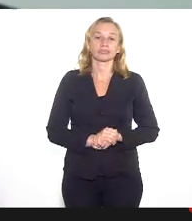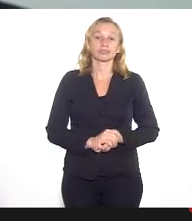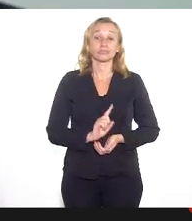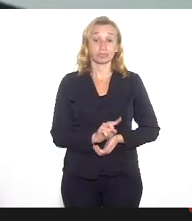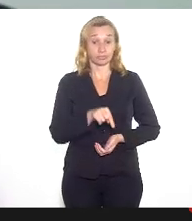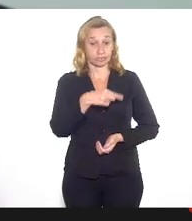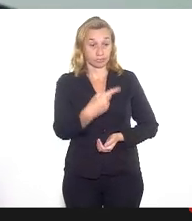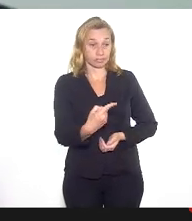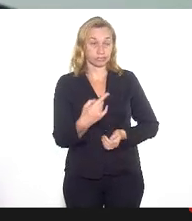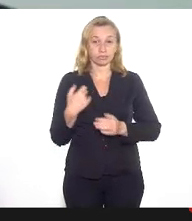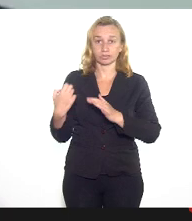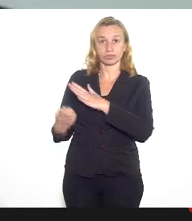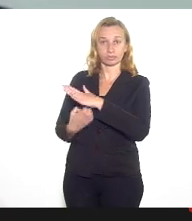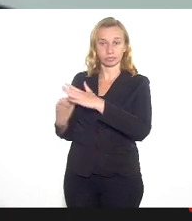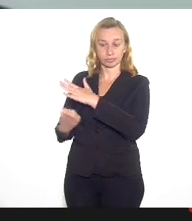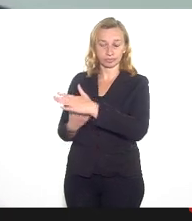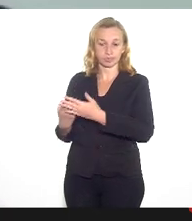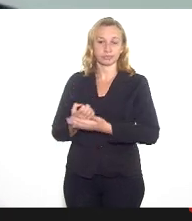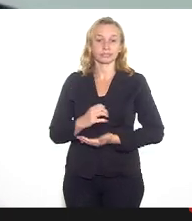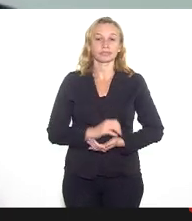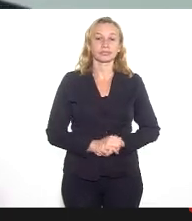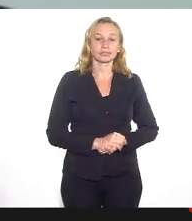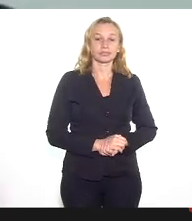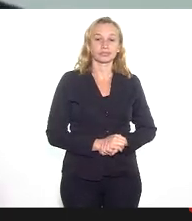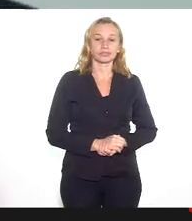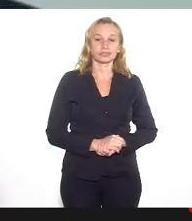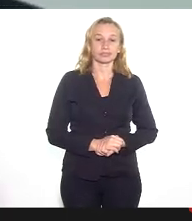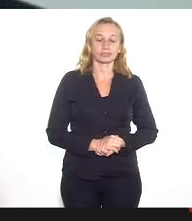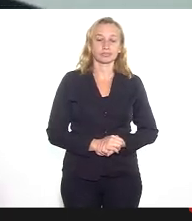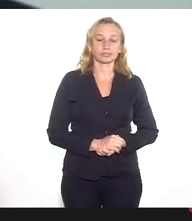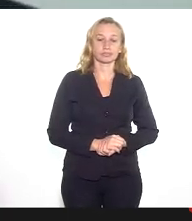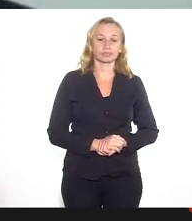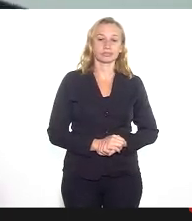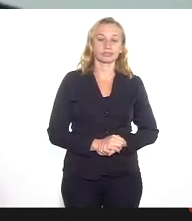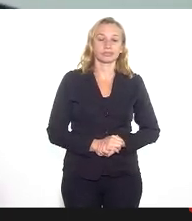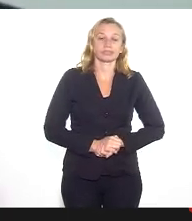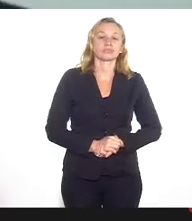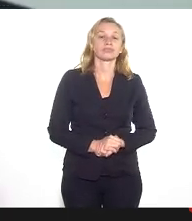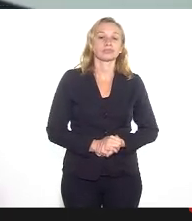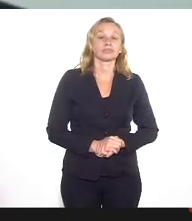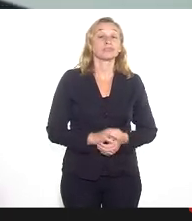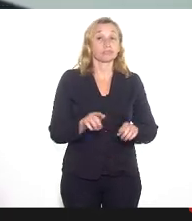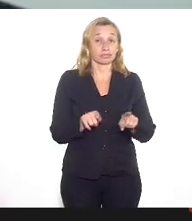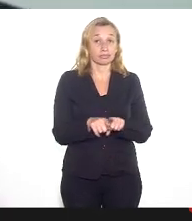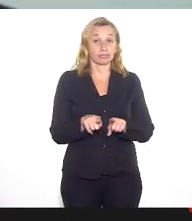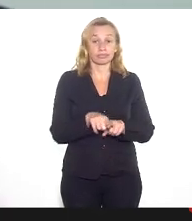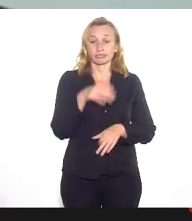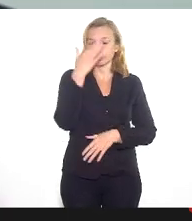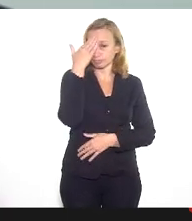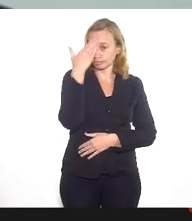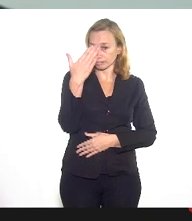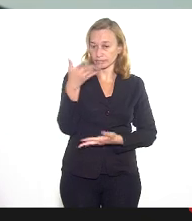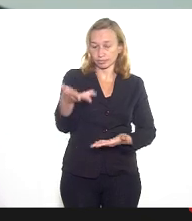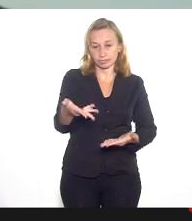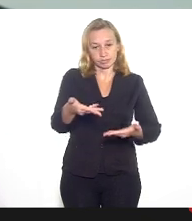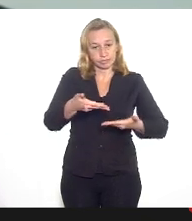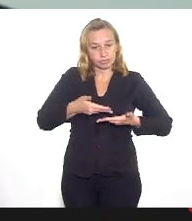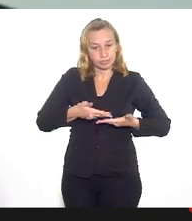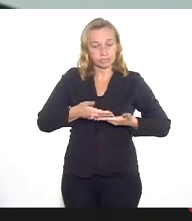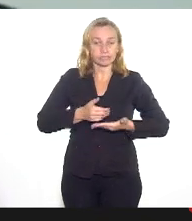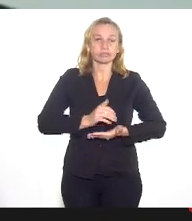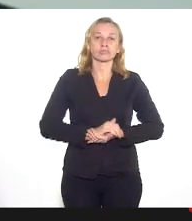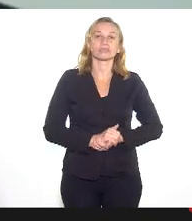demais instituições que aqui estão presentes. Agradecendo o convite